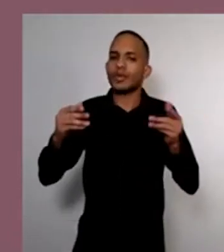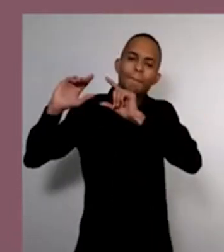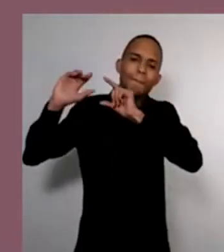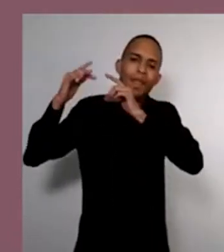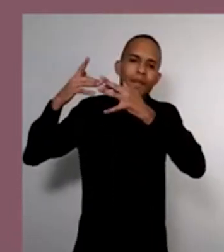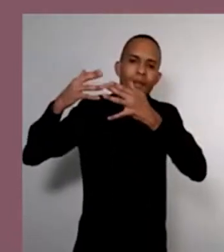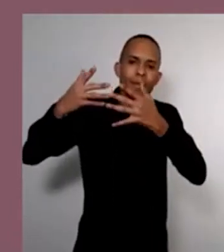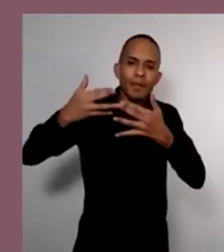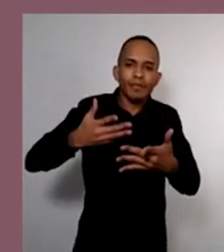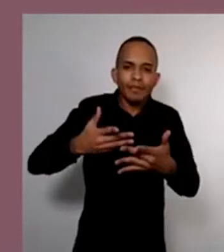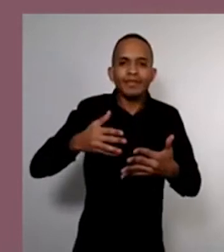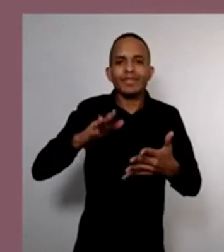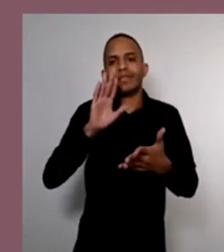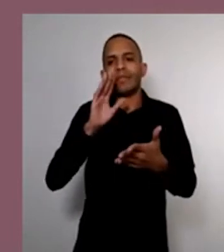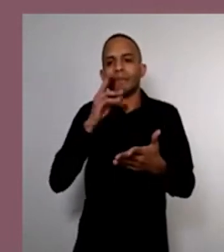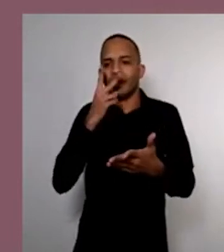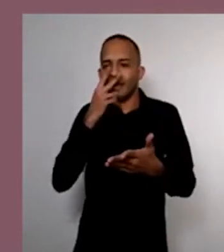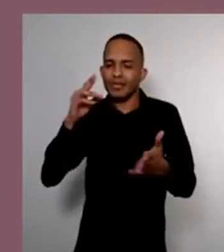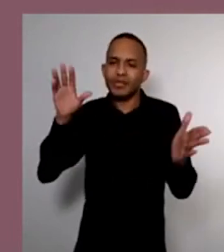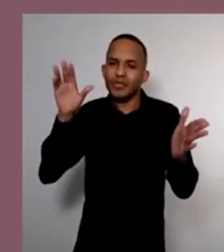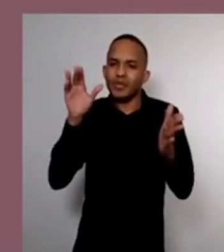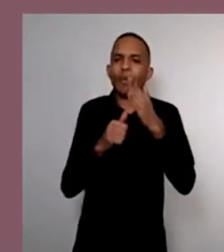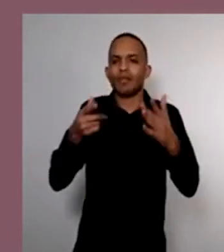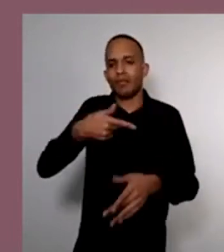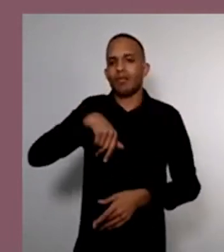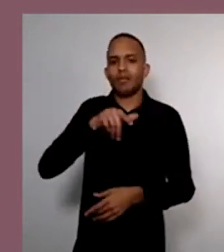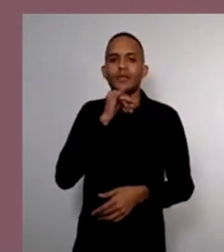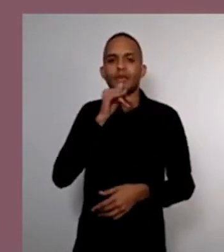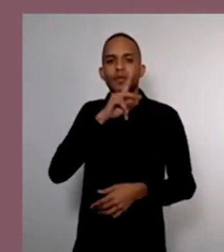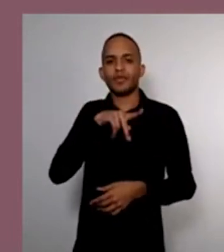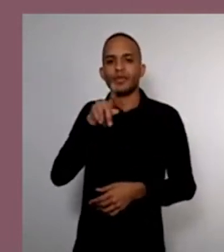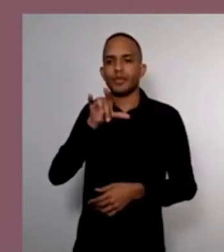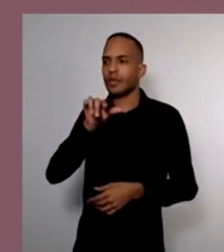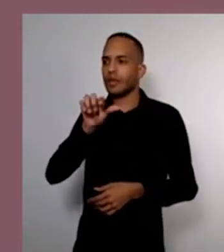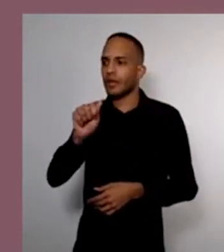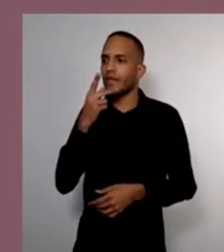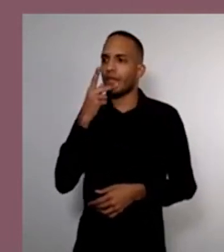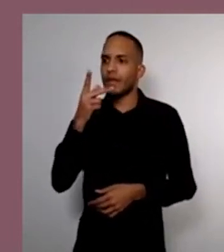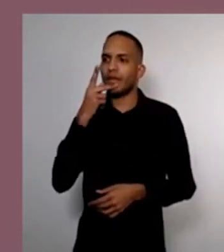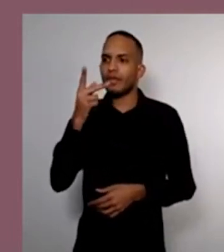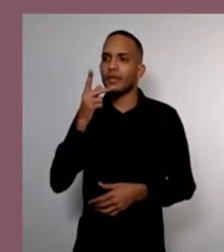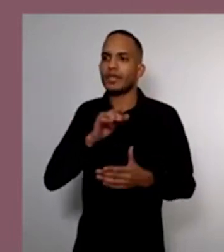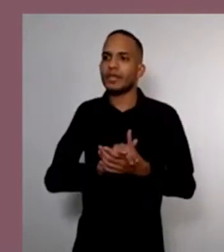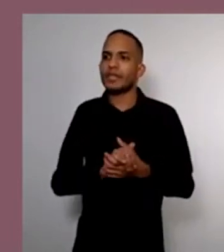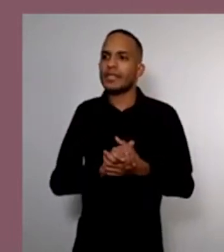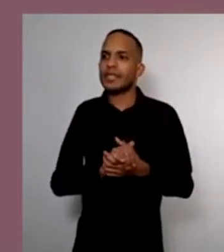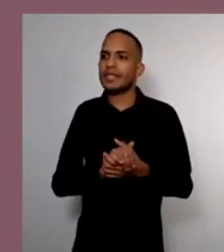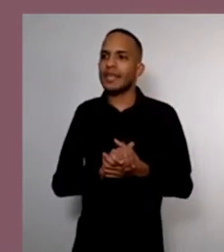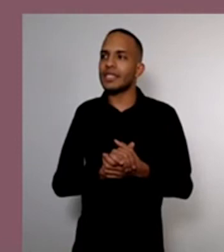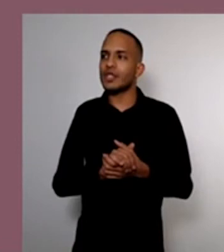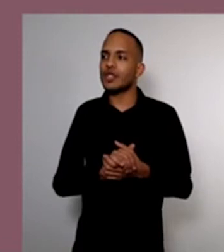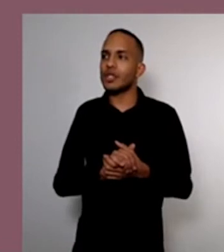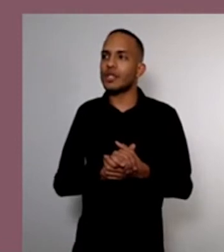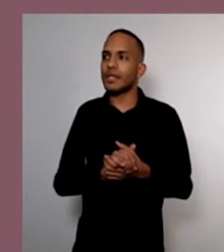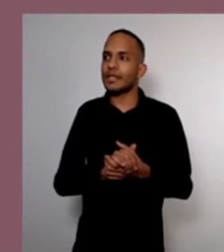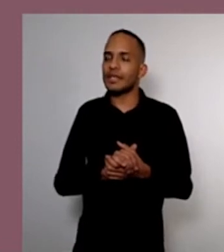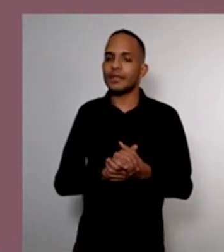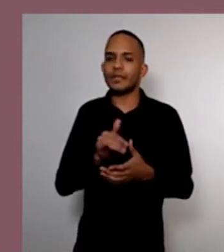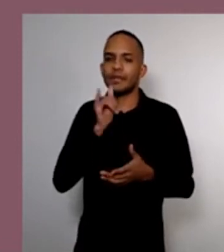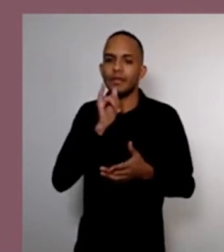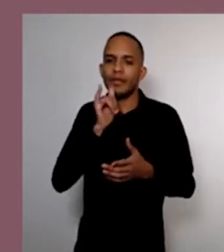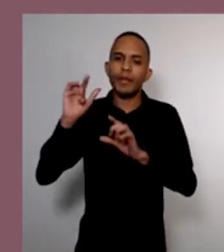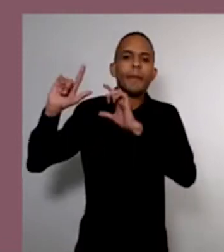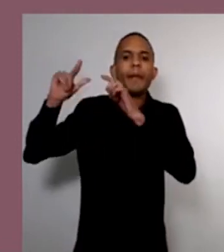tirado, né? A gente não sabe, como a professora Lia falou, a gente não sabe de onde a gente vem, quem são os nossos antepassados, qual é a